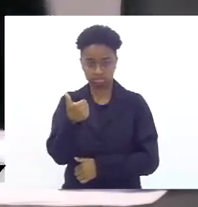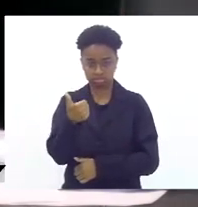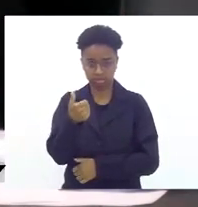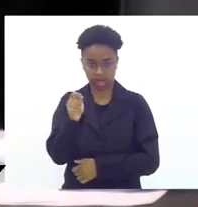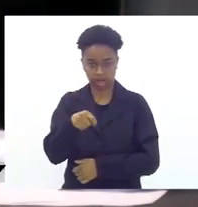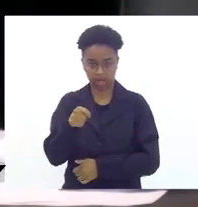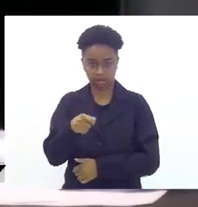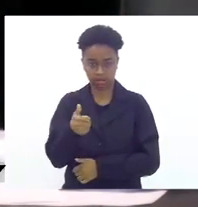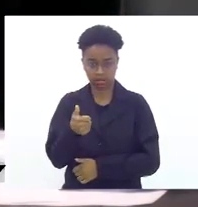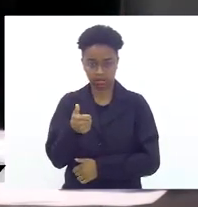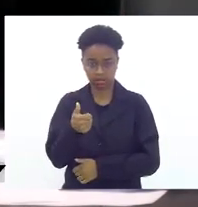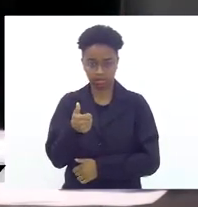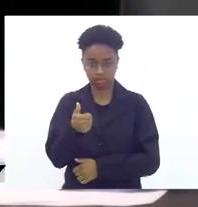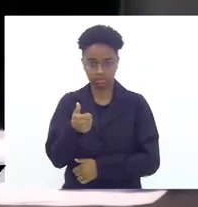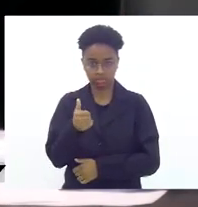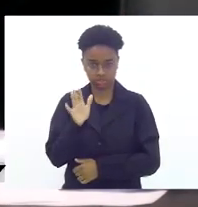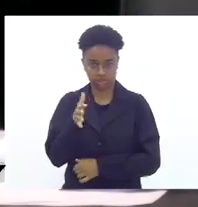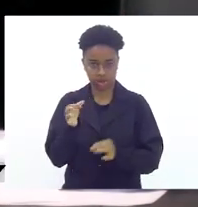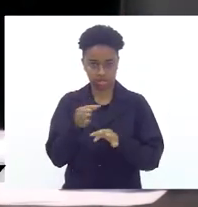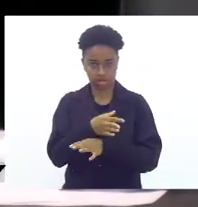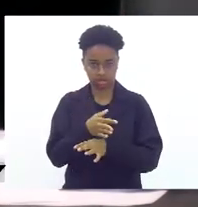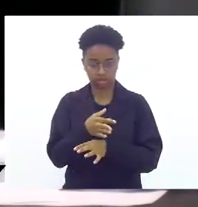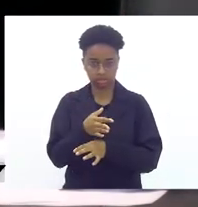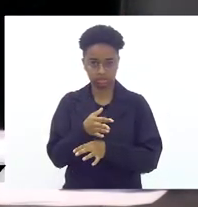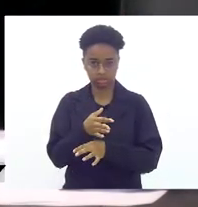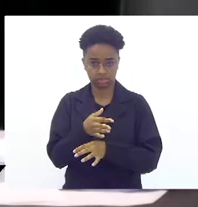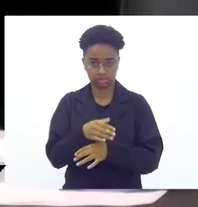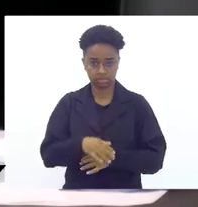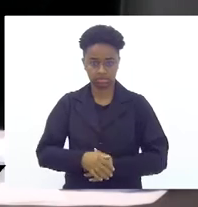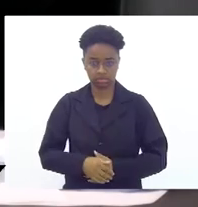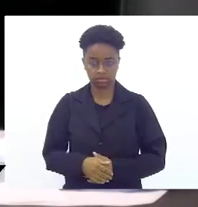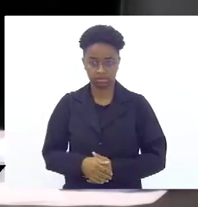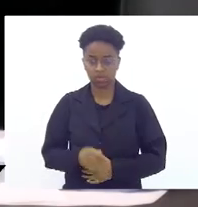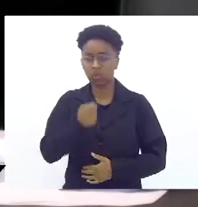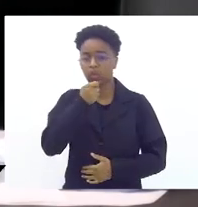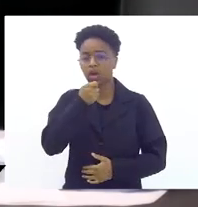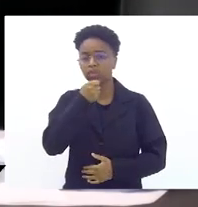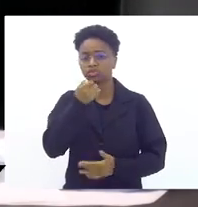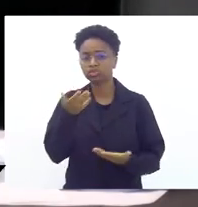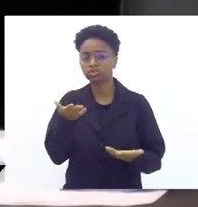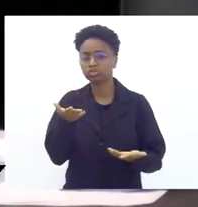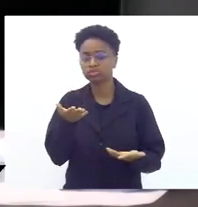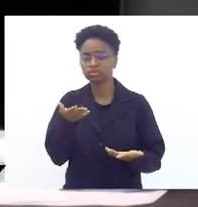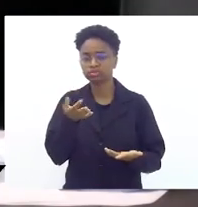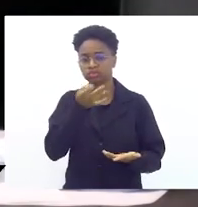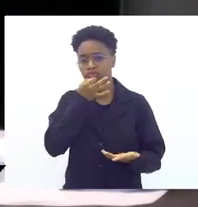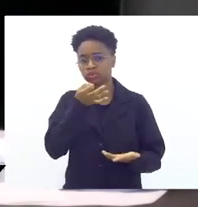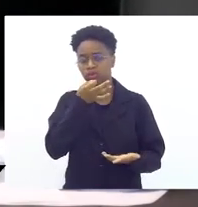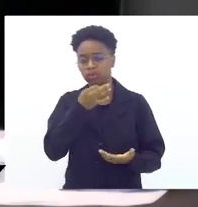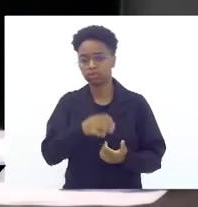Marta Rocha já tá na tela e o áudio da Marta Rocha